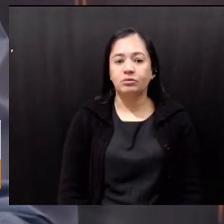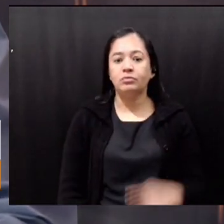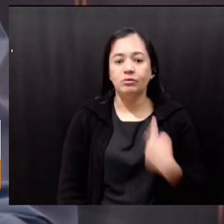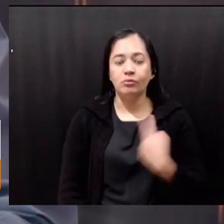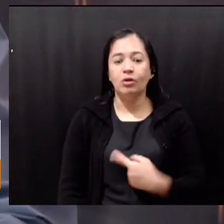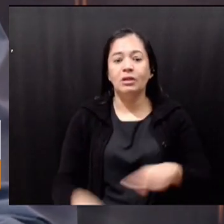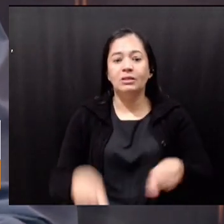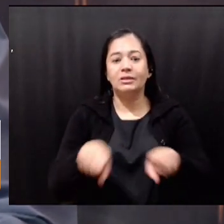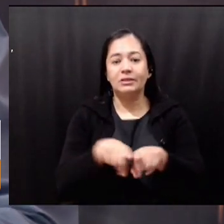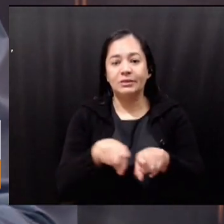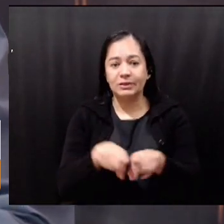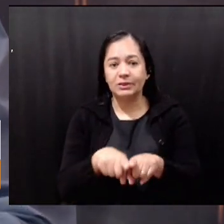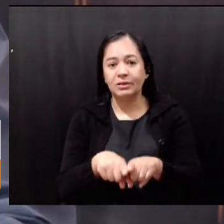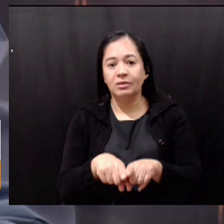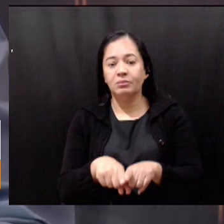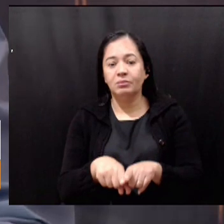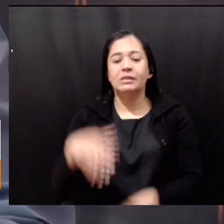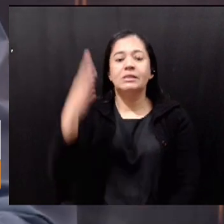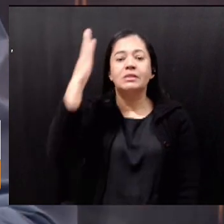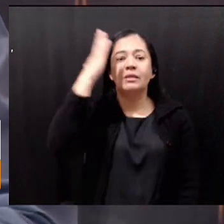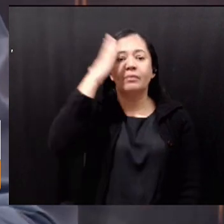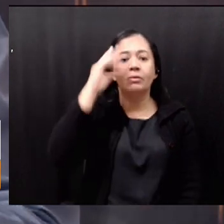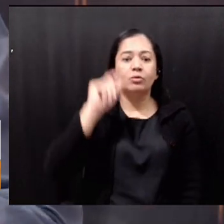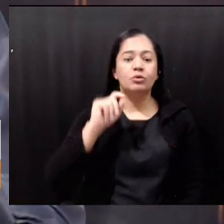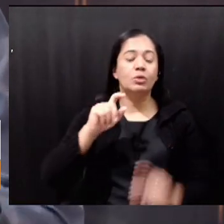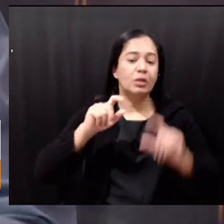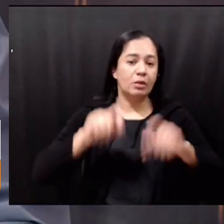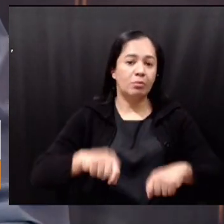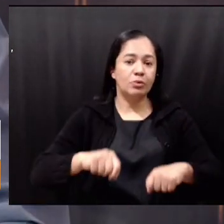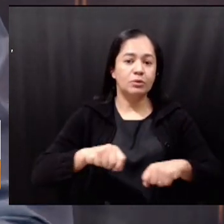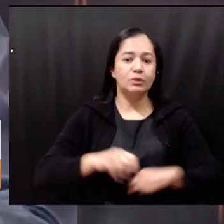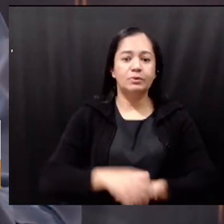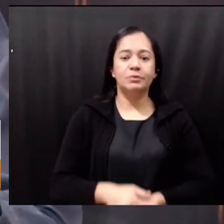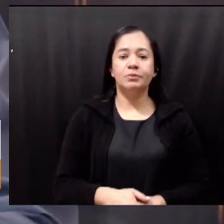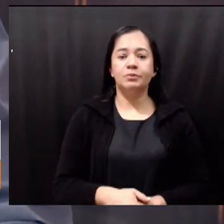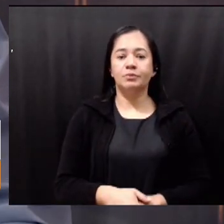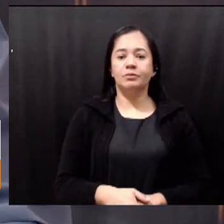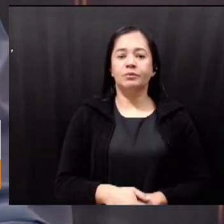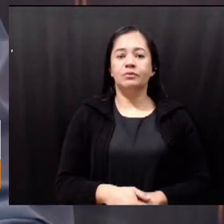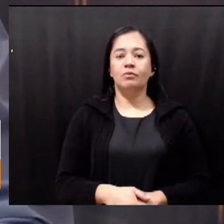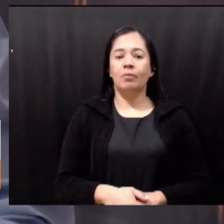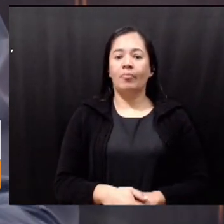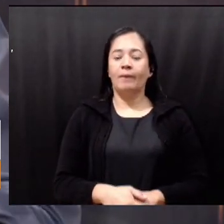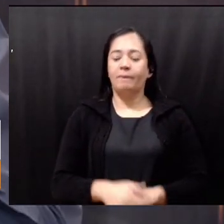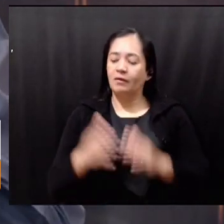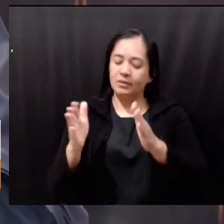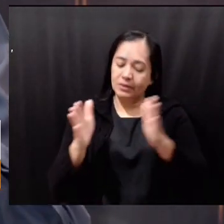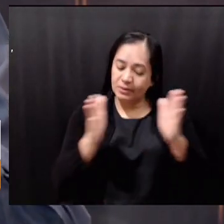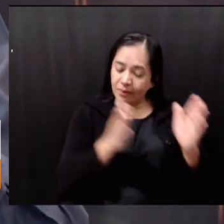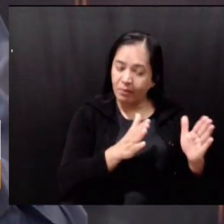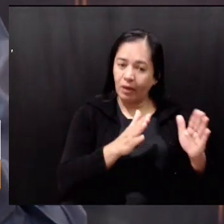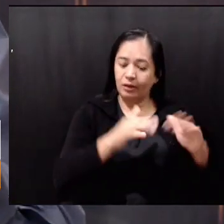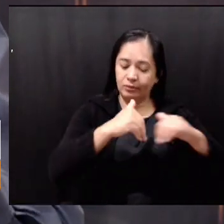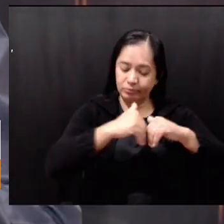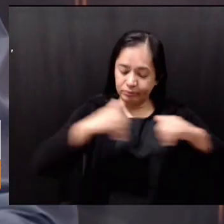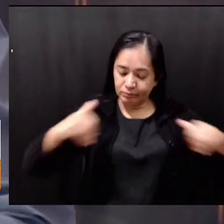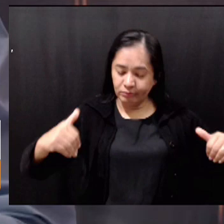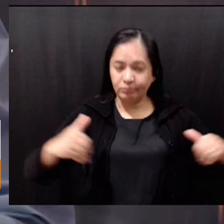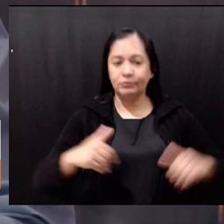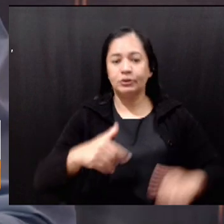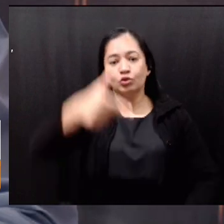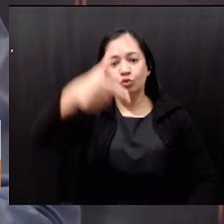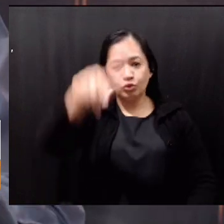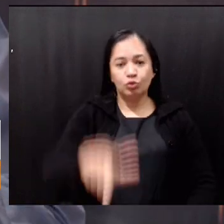possível, né? E aí separar. Agora, novamente, se isso se estende